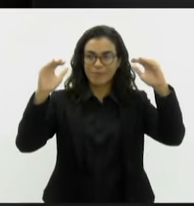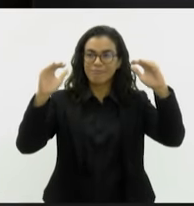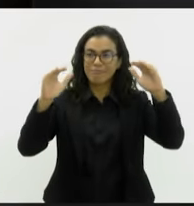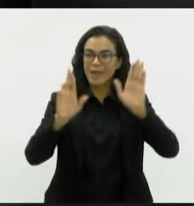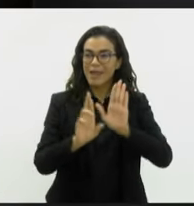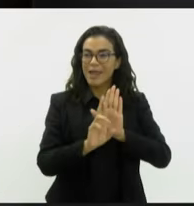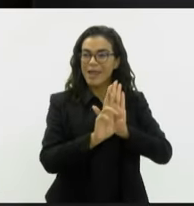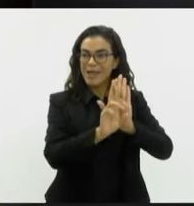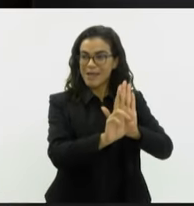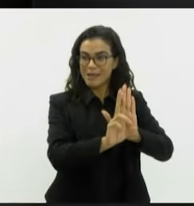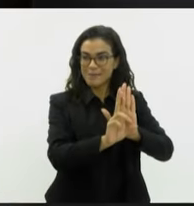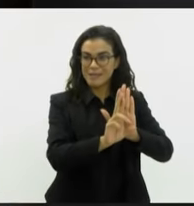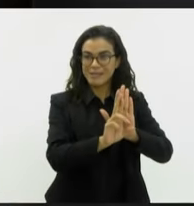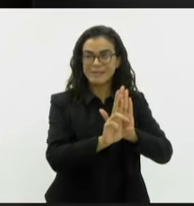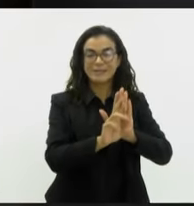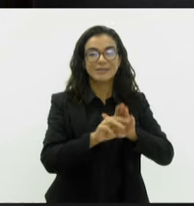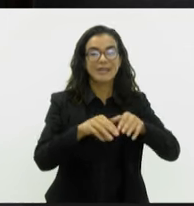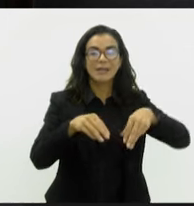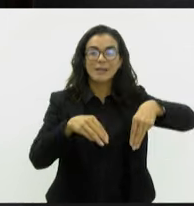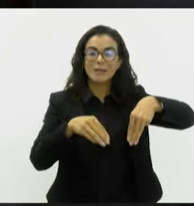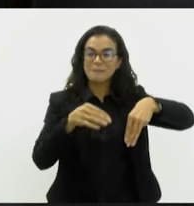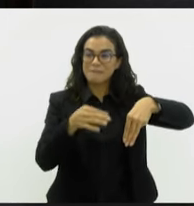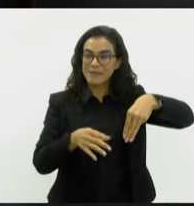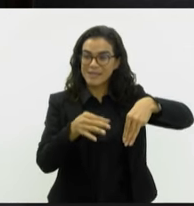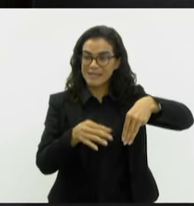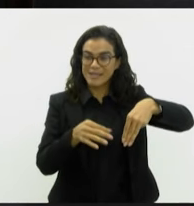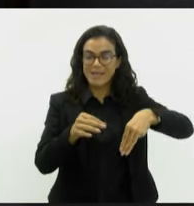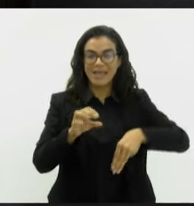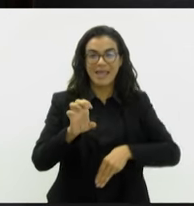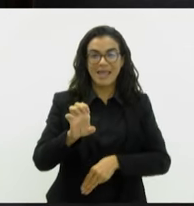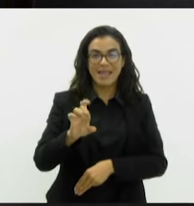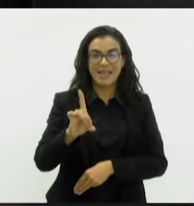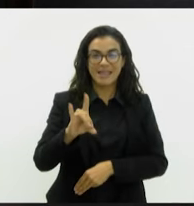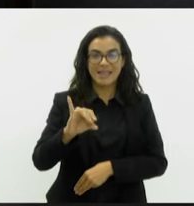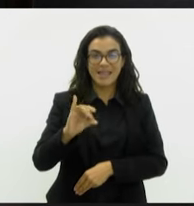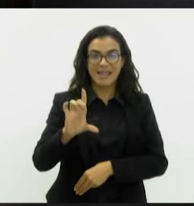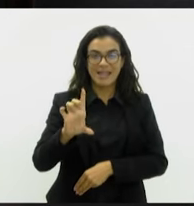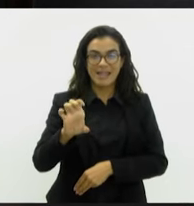a na pessoa da ministra Edilene Lobo eh